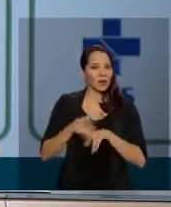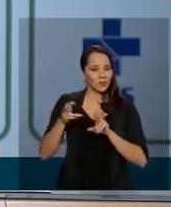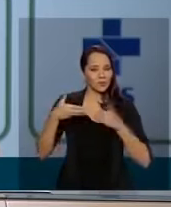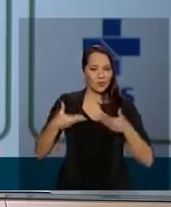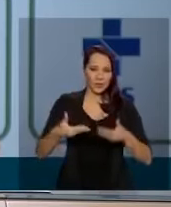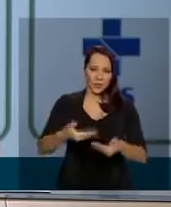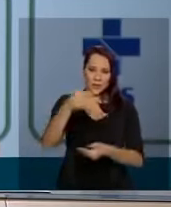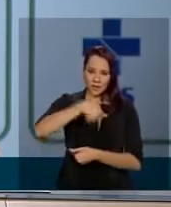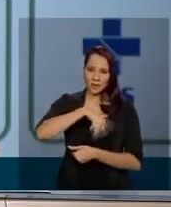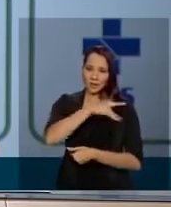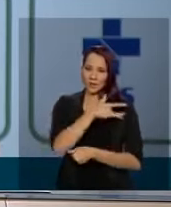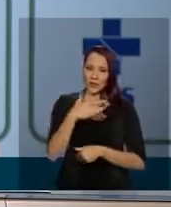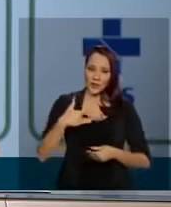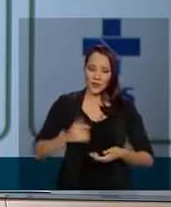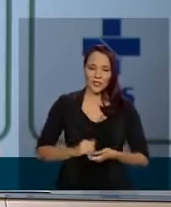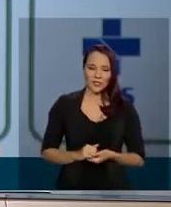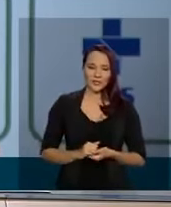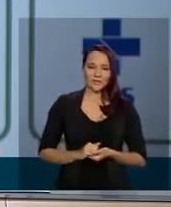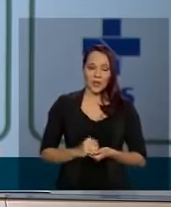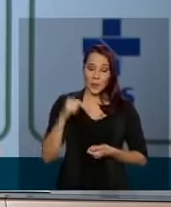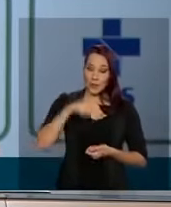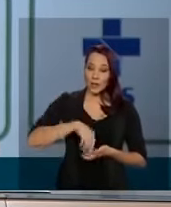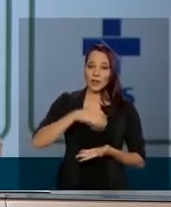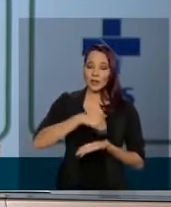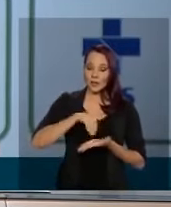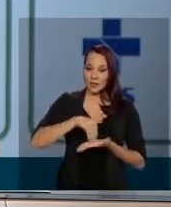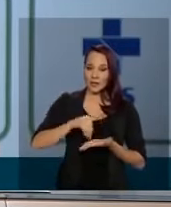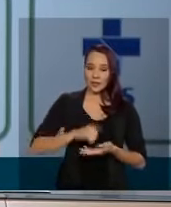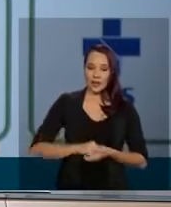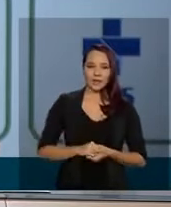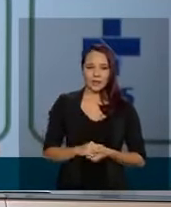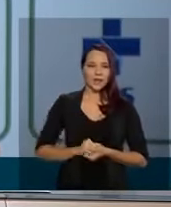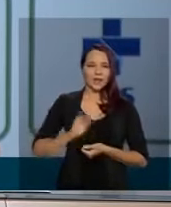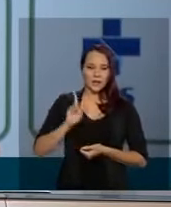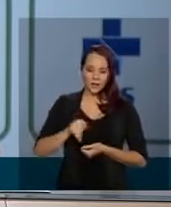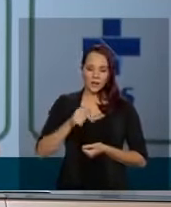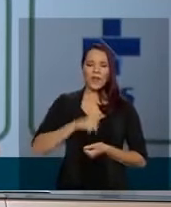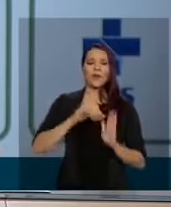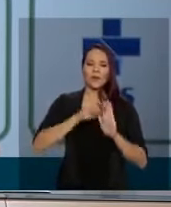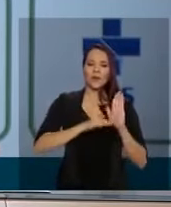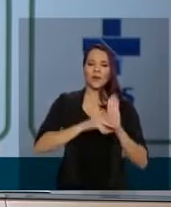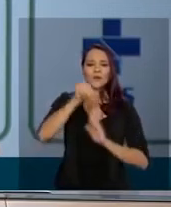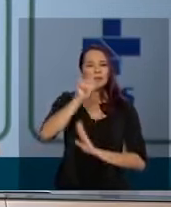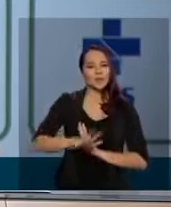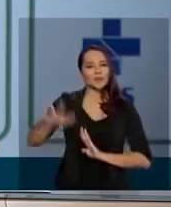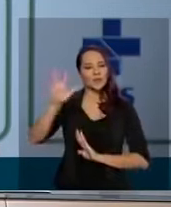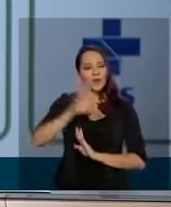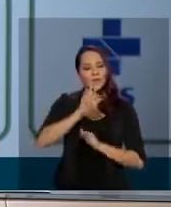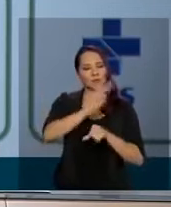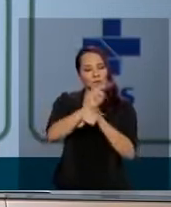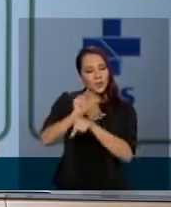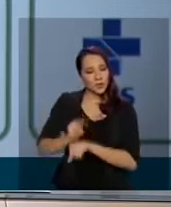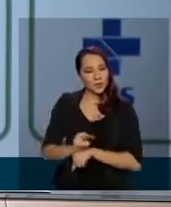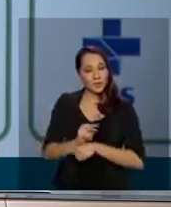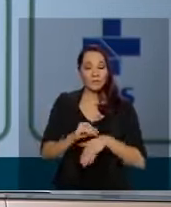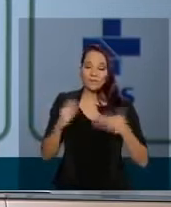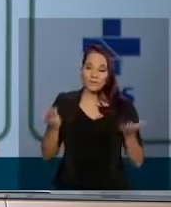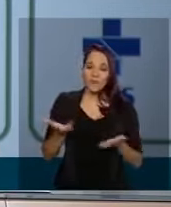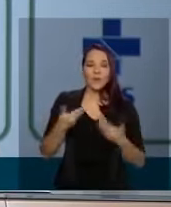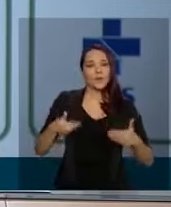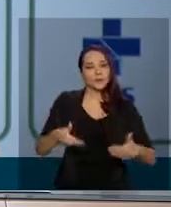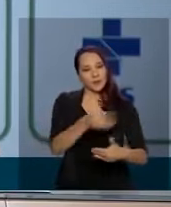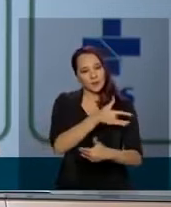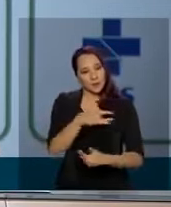Ministério, capitaneados por essa secretaria, capitaneados pelo Programa Nacional de Imunização. Então, o Ministério da